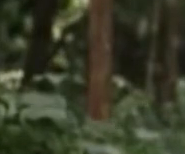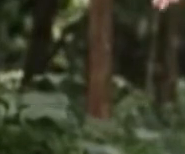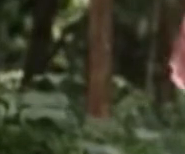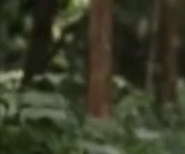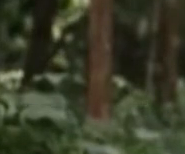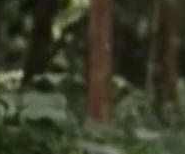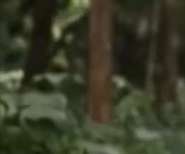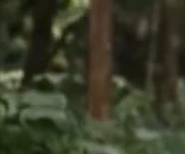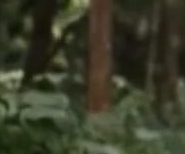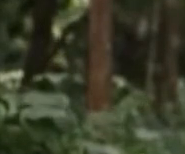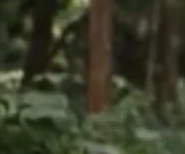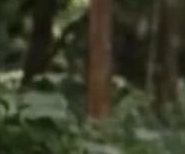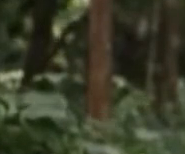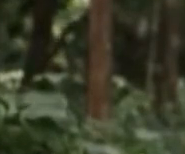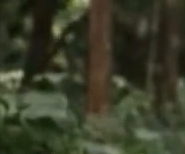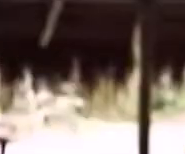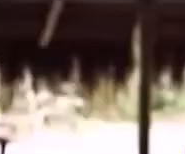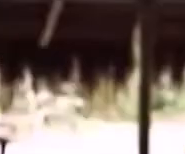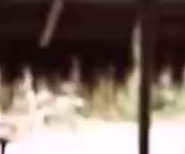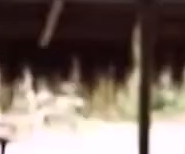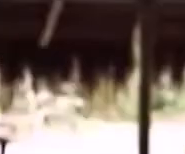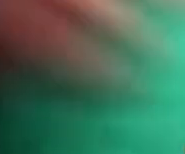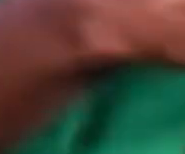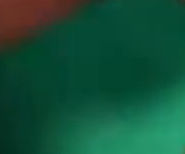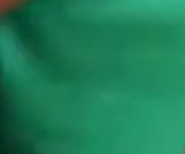mais amor e